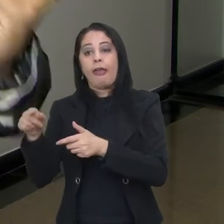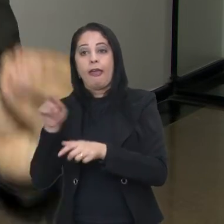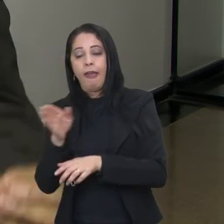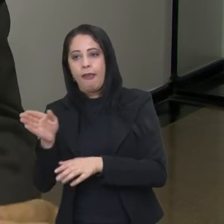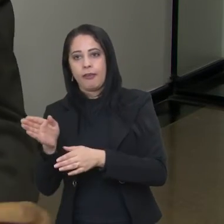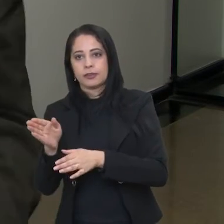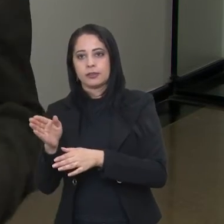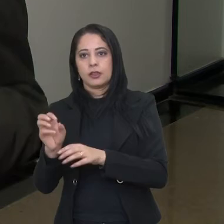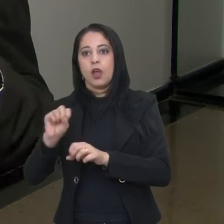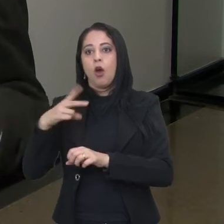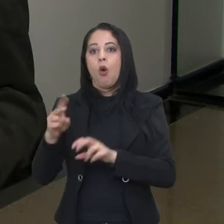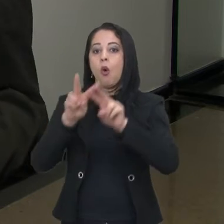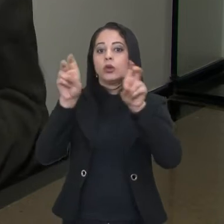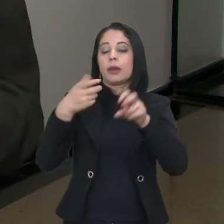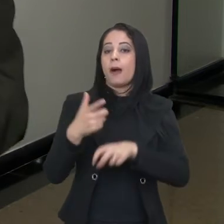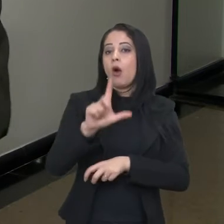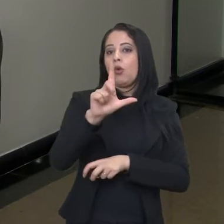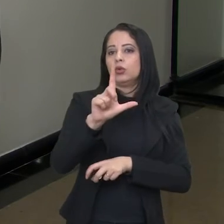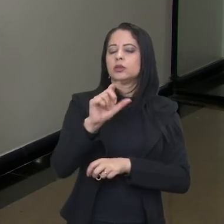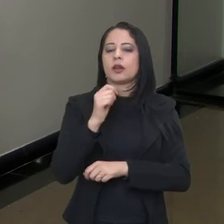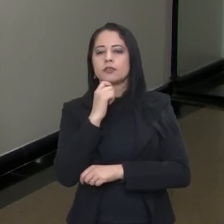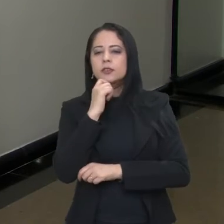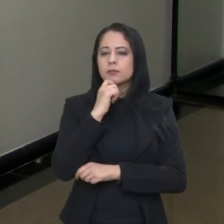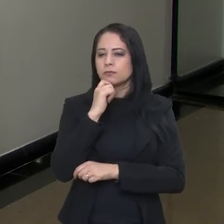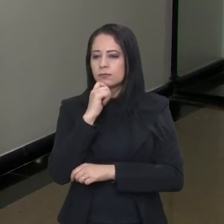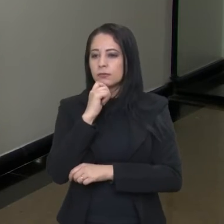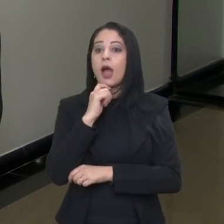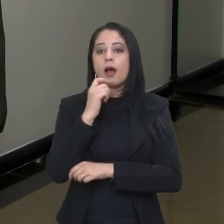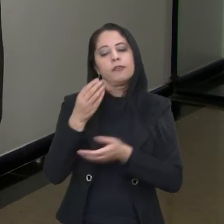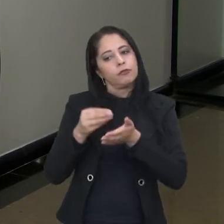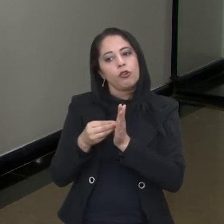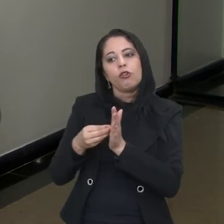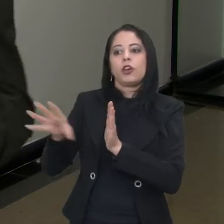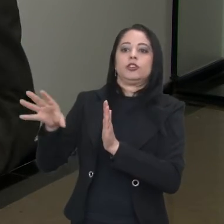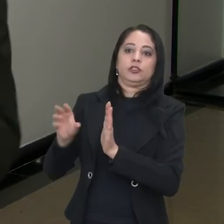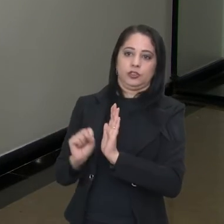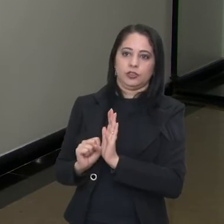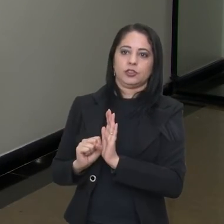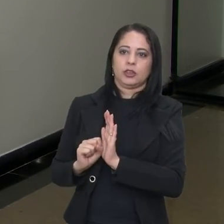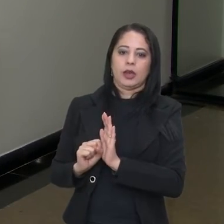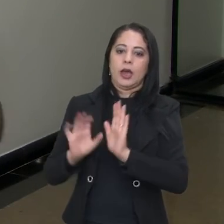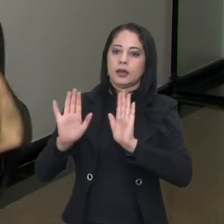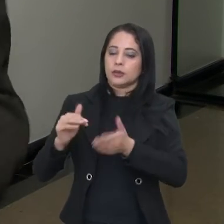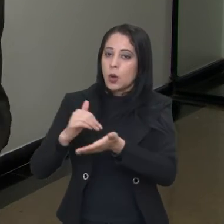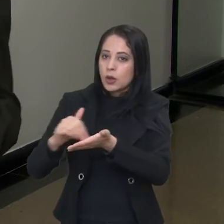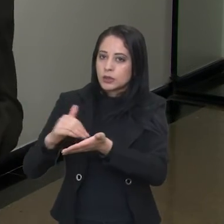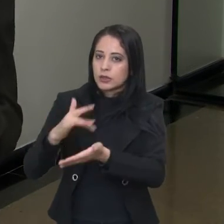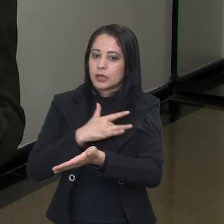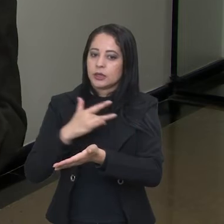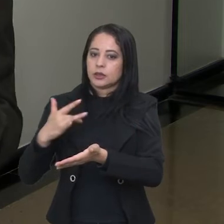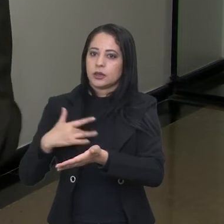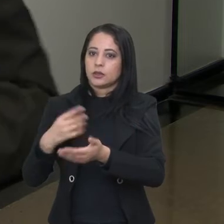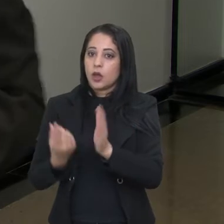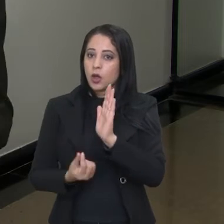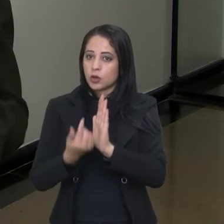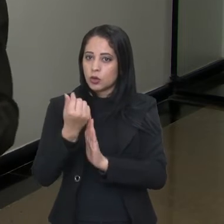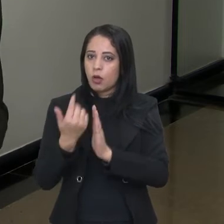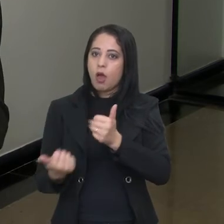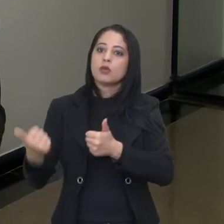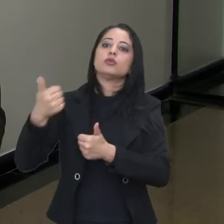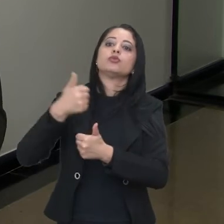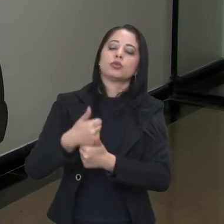essa situação. É onde você faz a indicação. E às vezes, dentro da própria secretaria, é